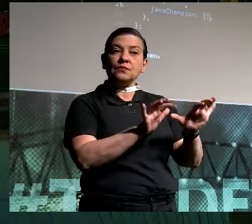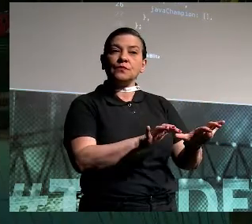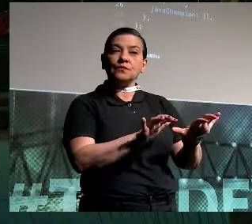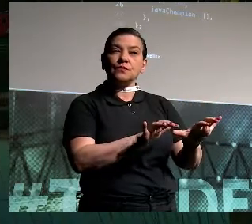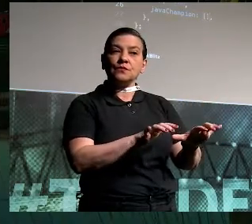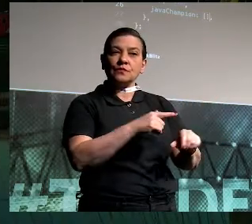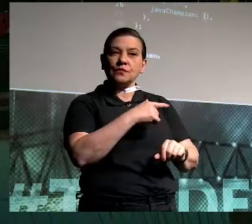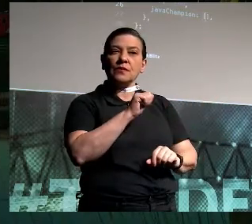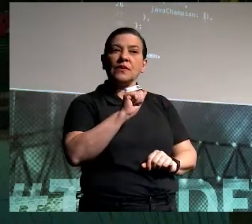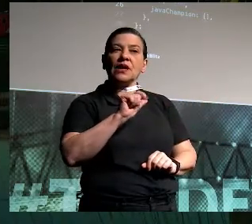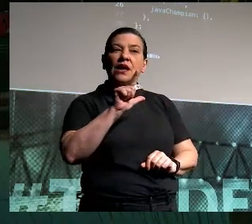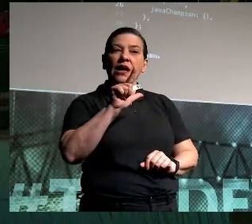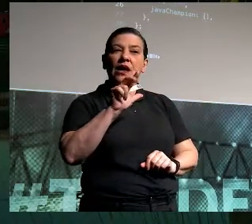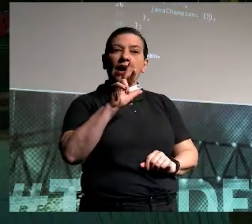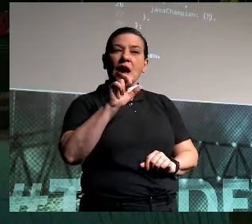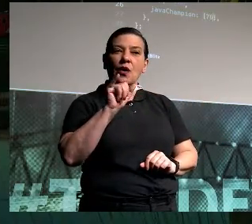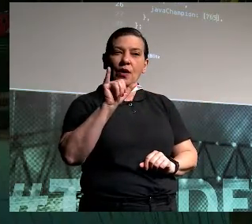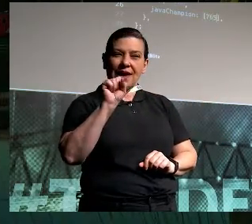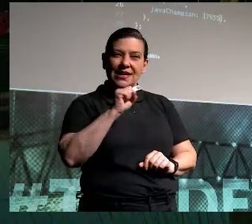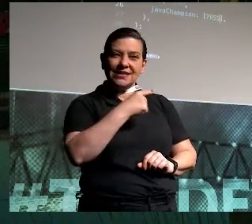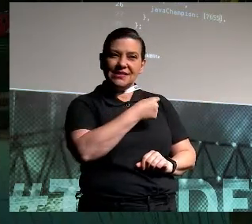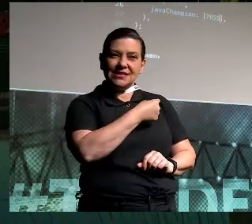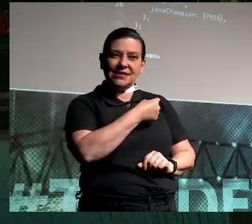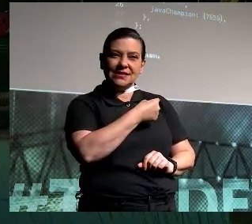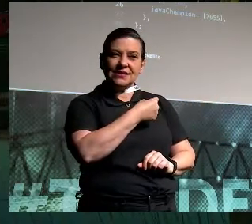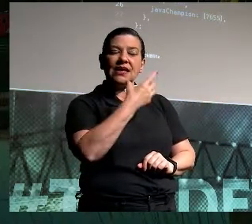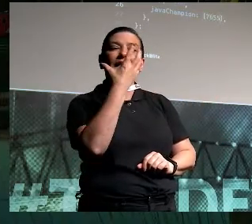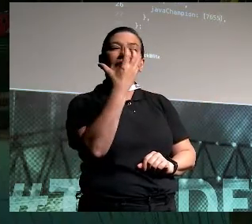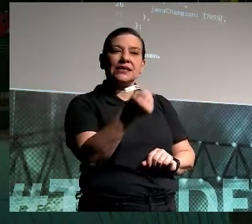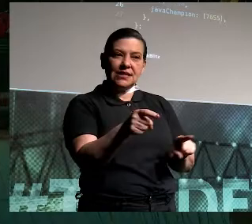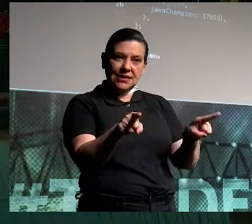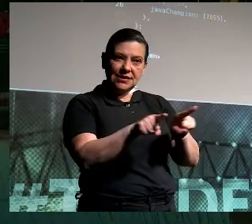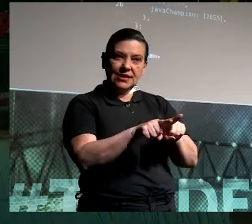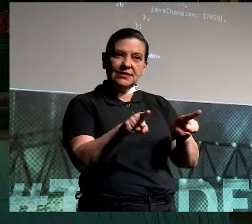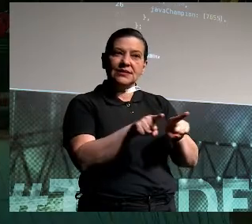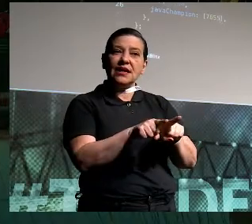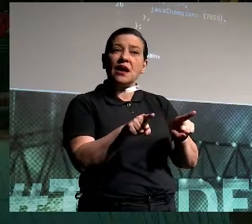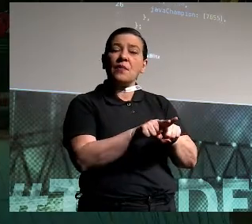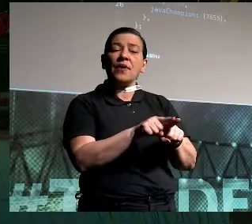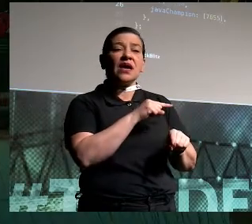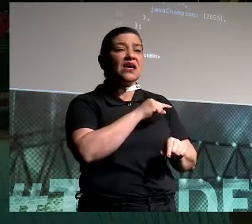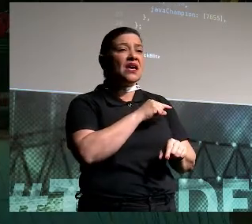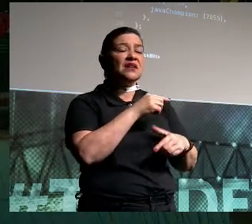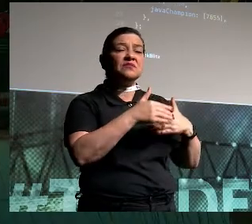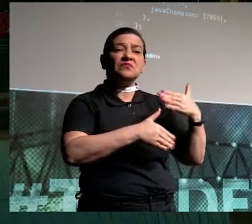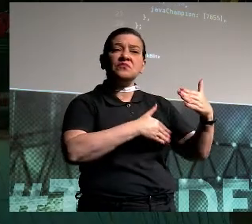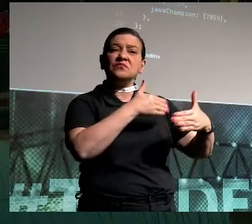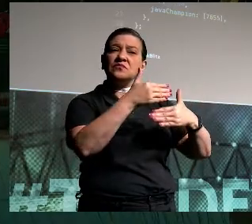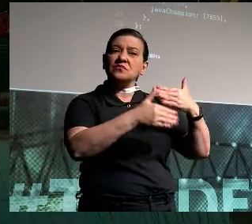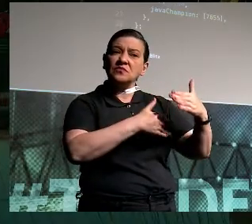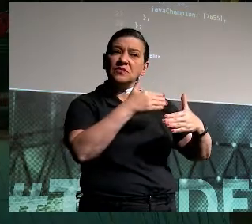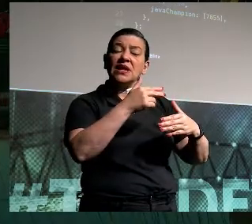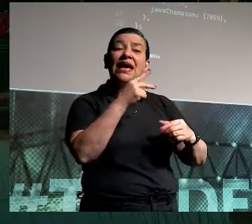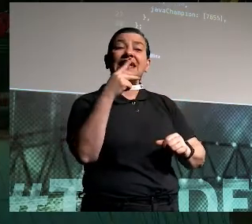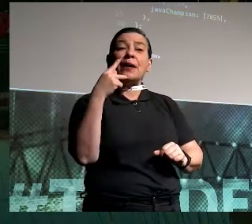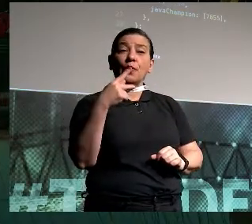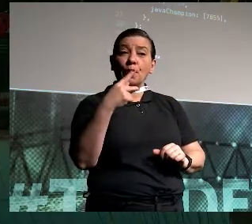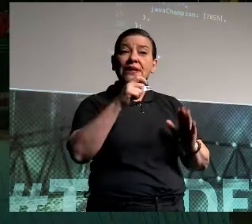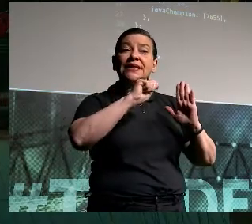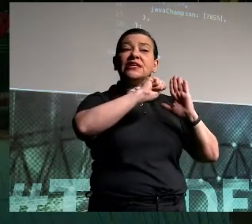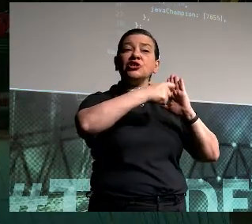um array de várias outras coisas aqui, ele também aceita. Ele está fazendo isso recursivamente, tanto nas propriedades da